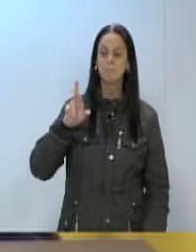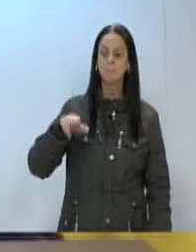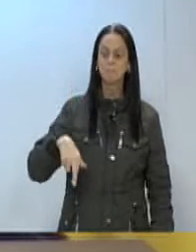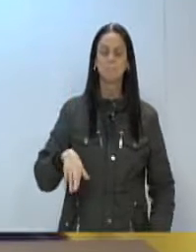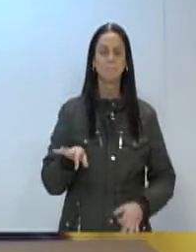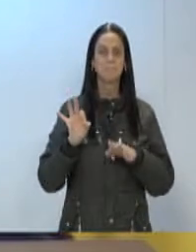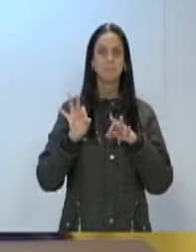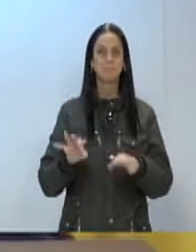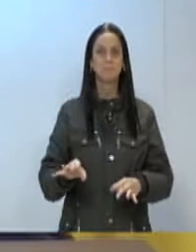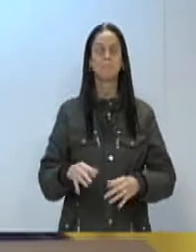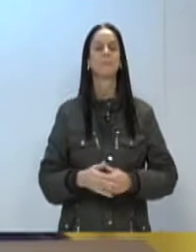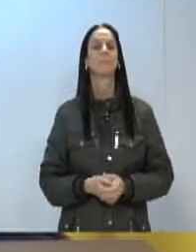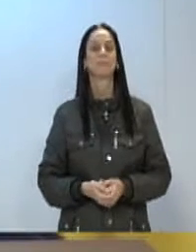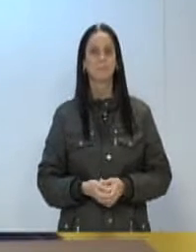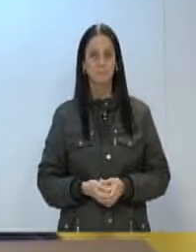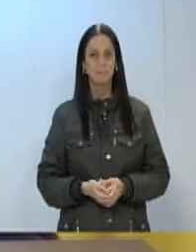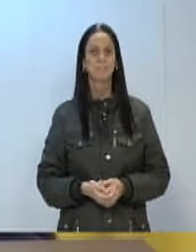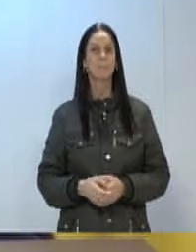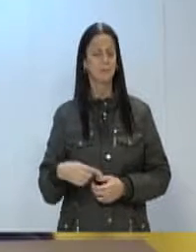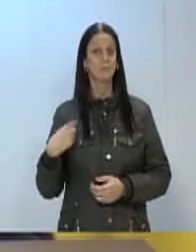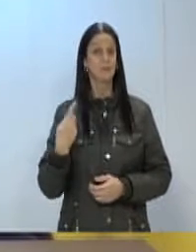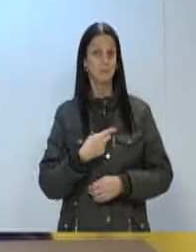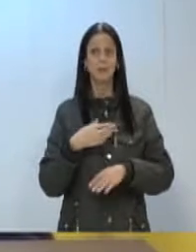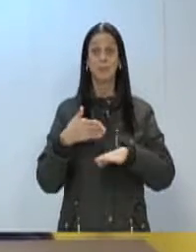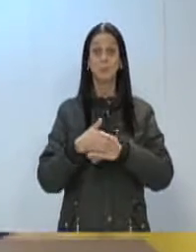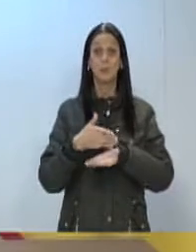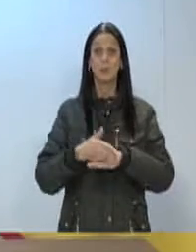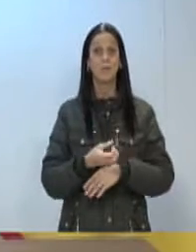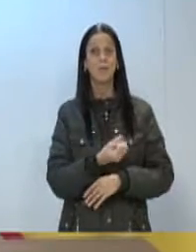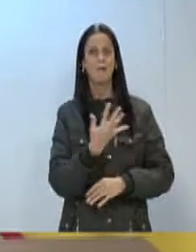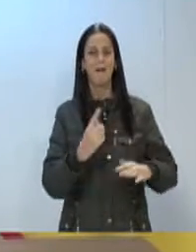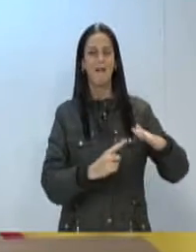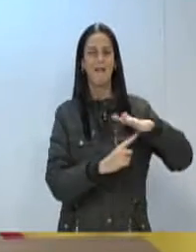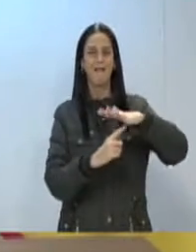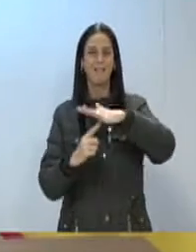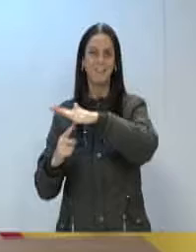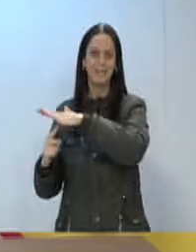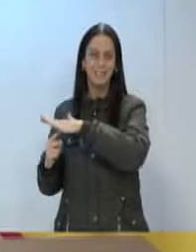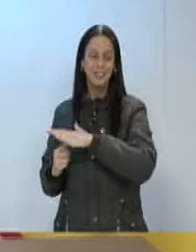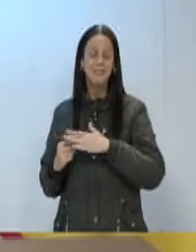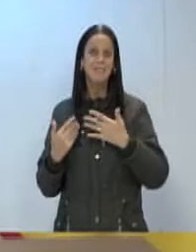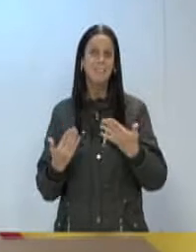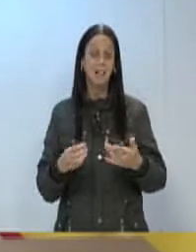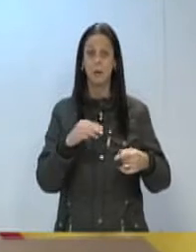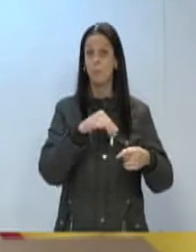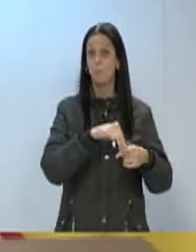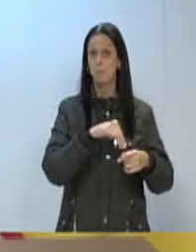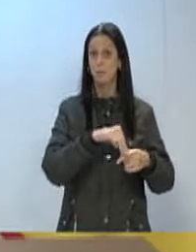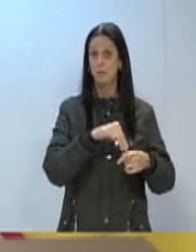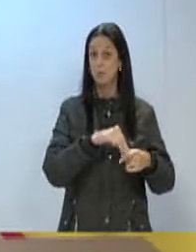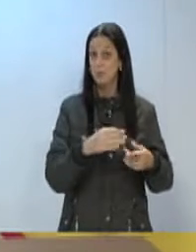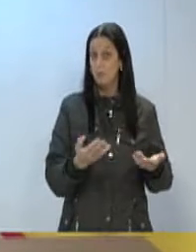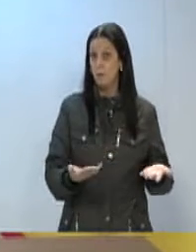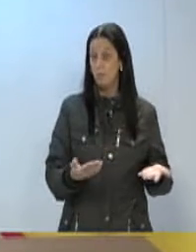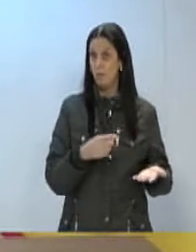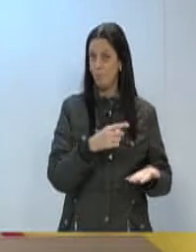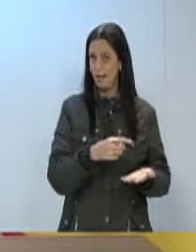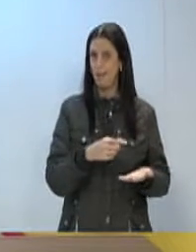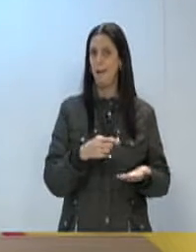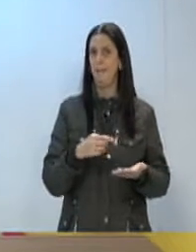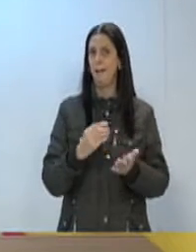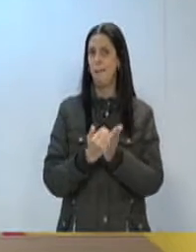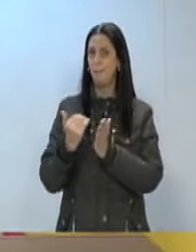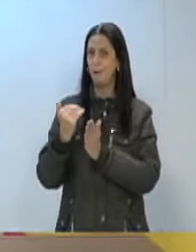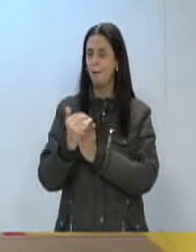ele nós aqui vereadores de vários nossos aqui participamos de várias feirinhas e não cabe ao município criar mais